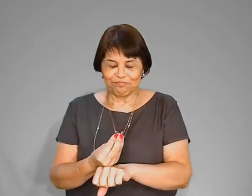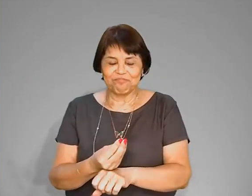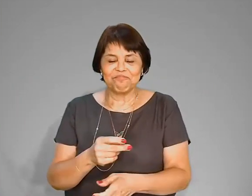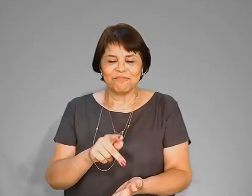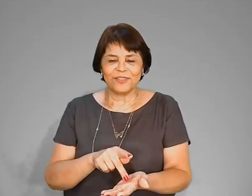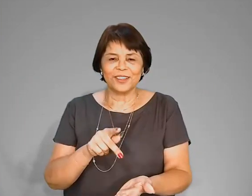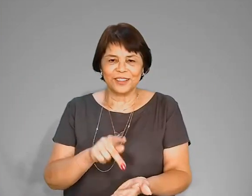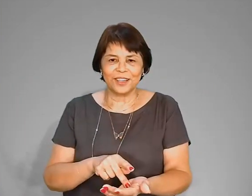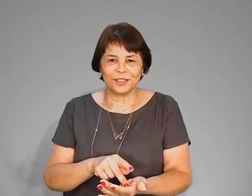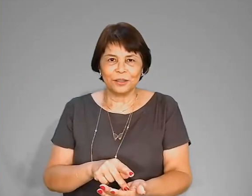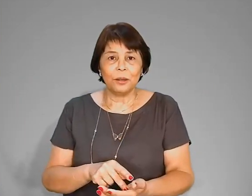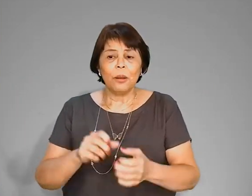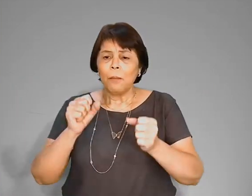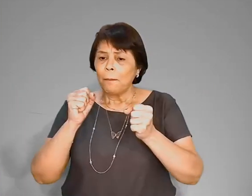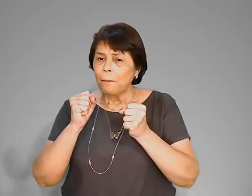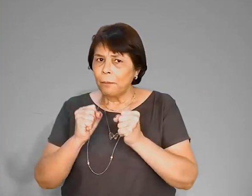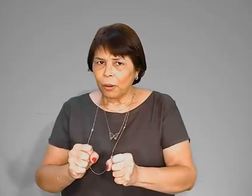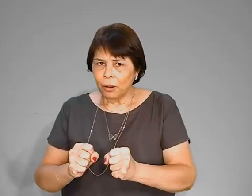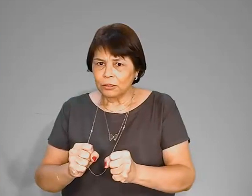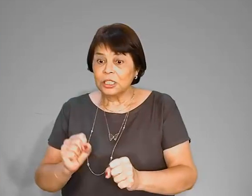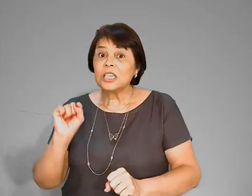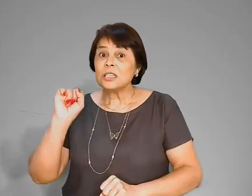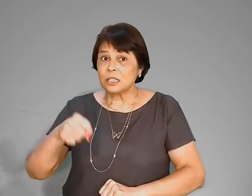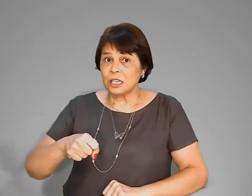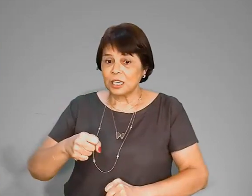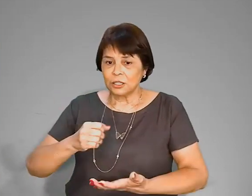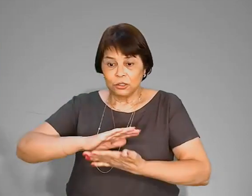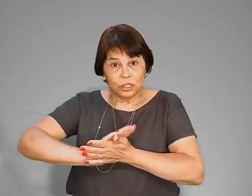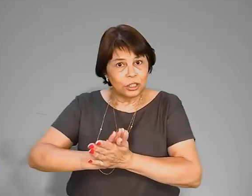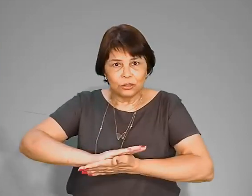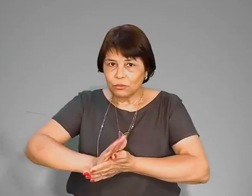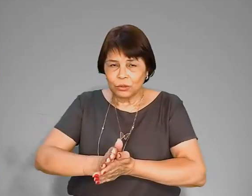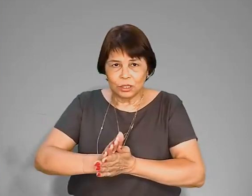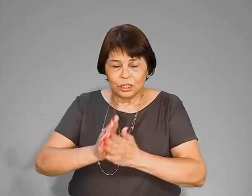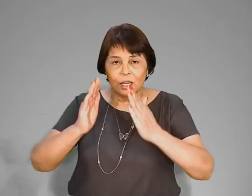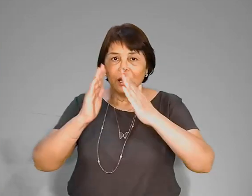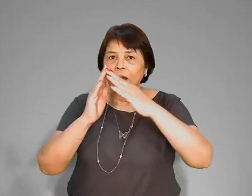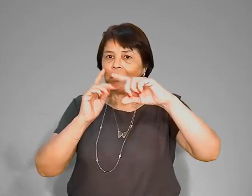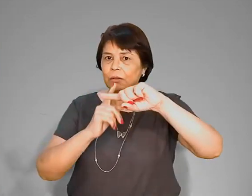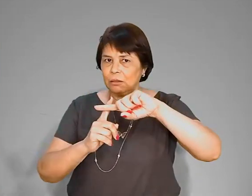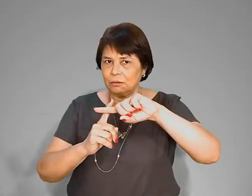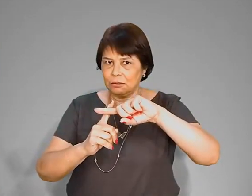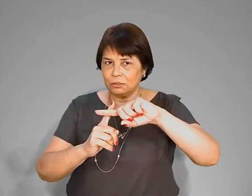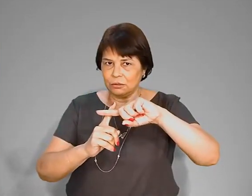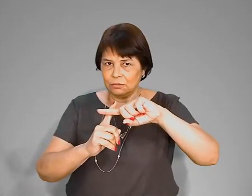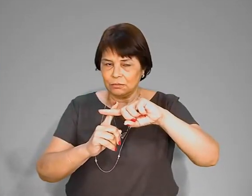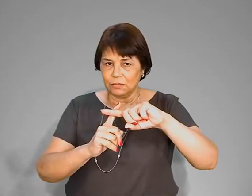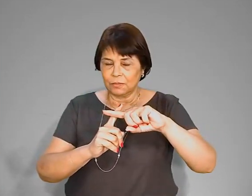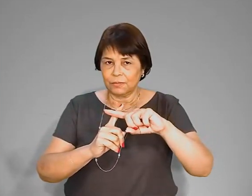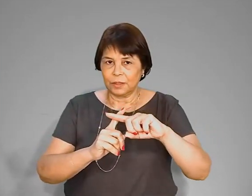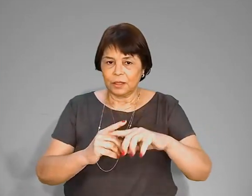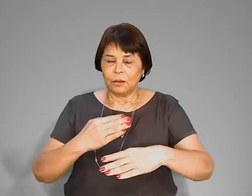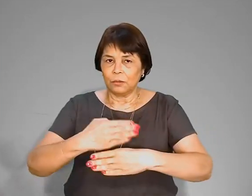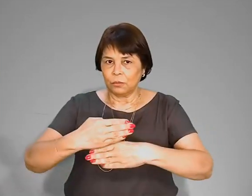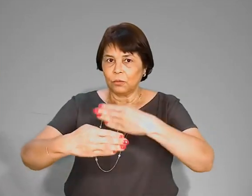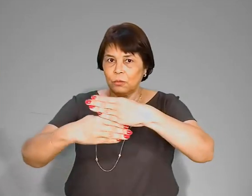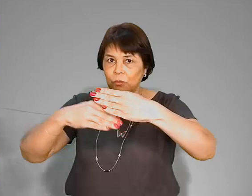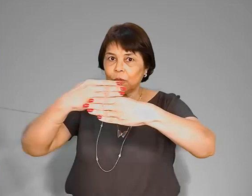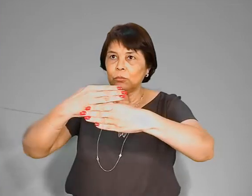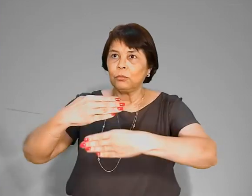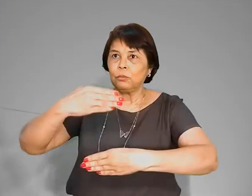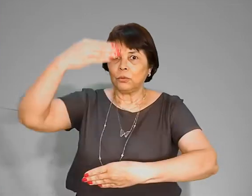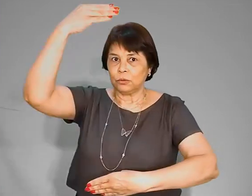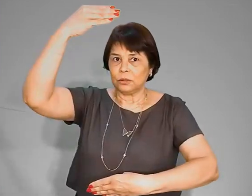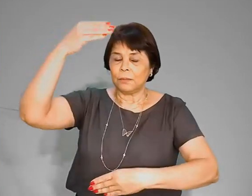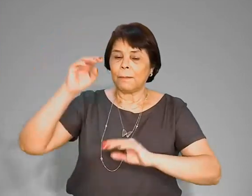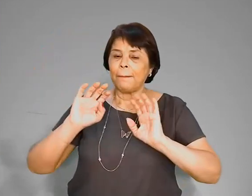mas o edifício era aquilo que Pedro havia falado. Tu és o Cristo, o Filho de Deus vivo. A pedra é o testemunho de